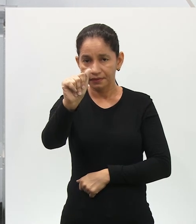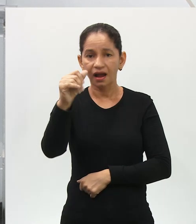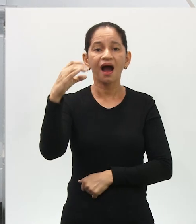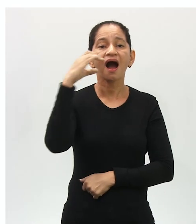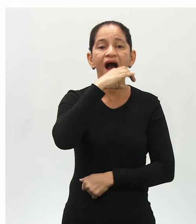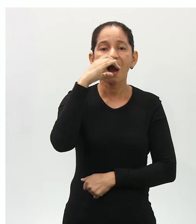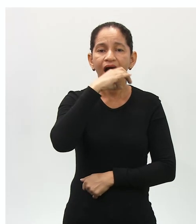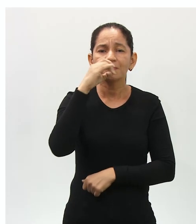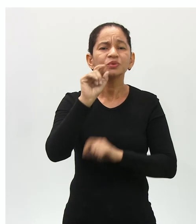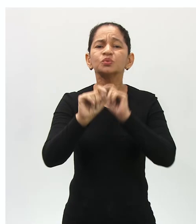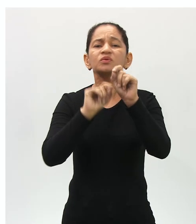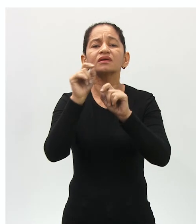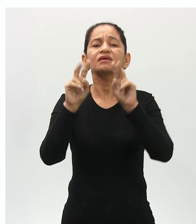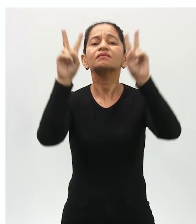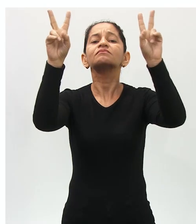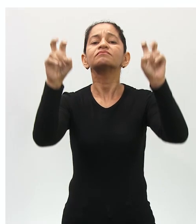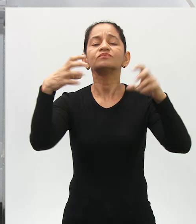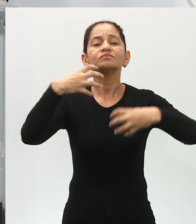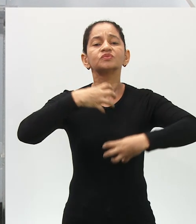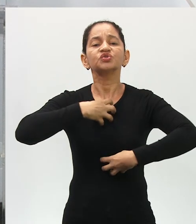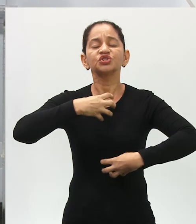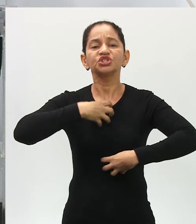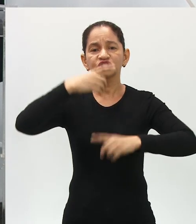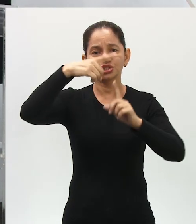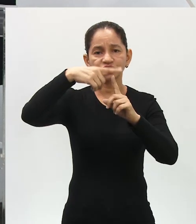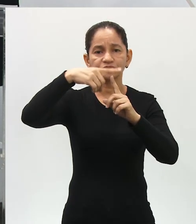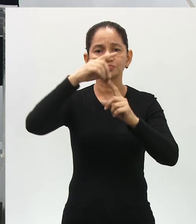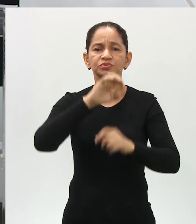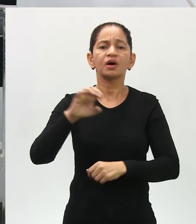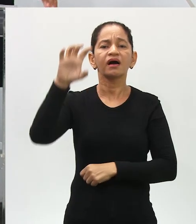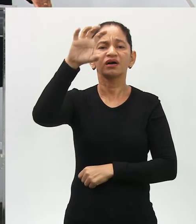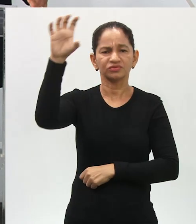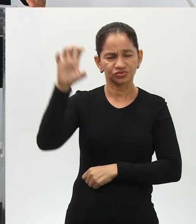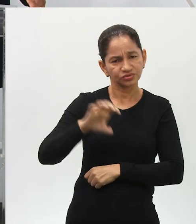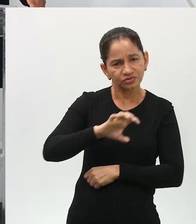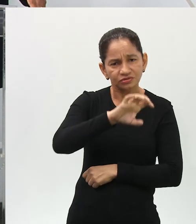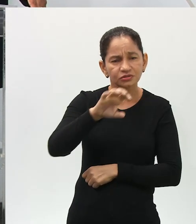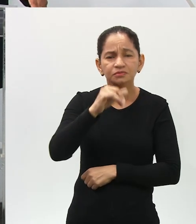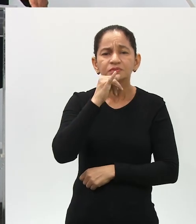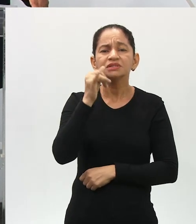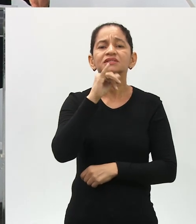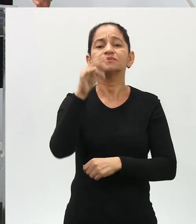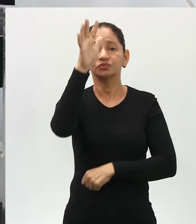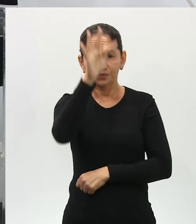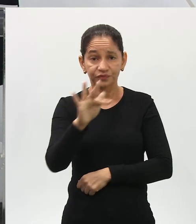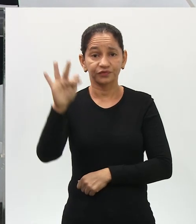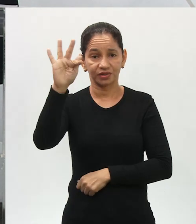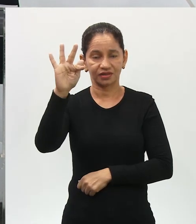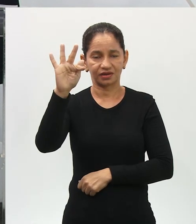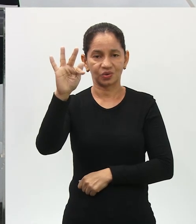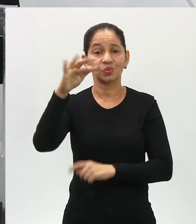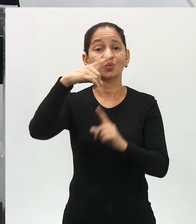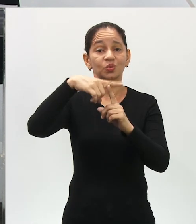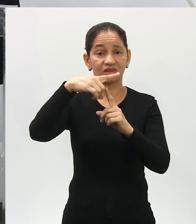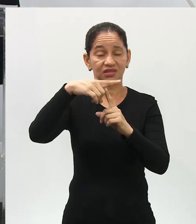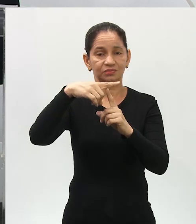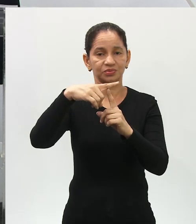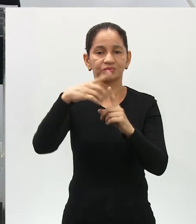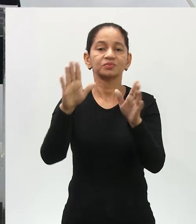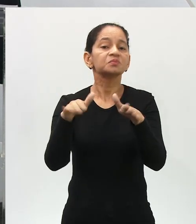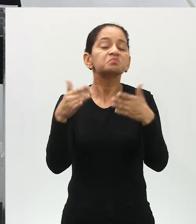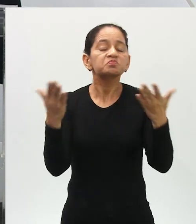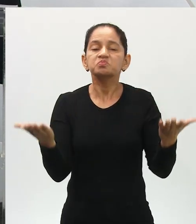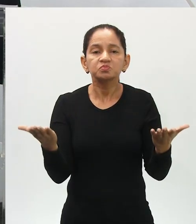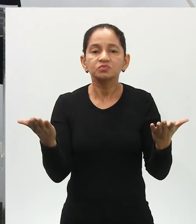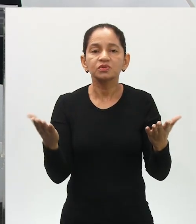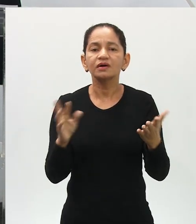forma regionalizada. Tá? Então, no caso da União, ele vai fazer então o investimento,